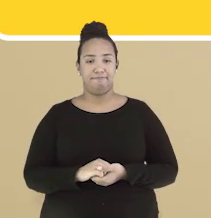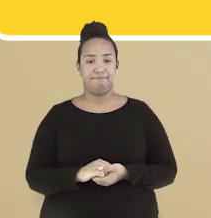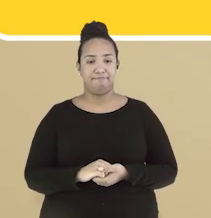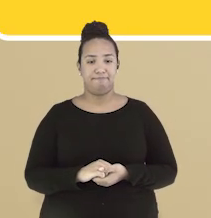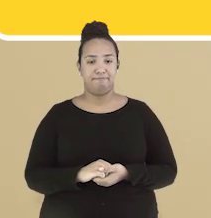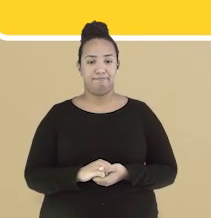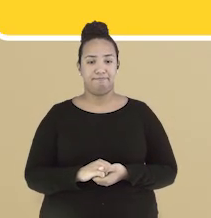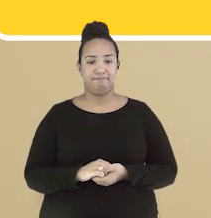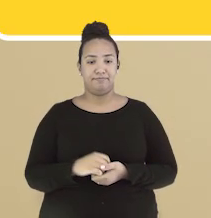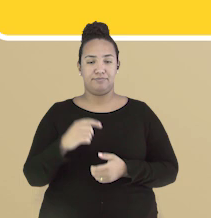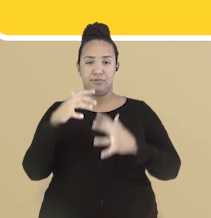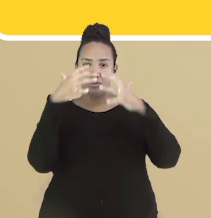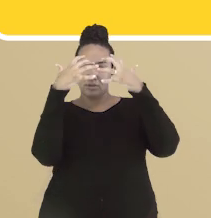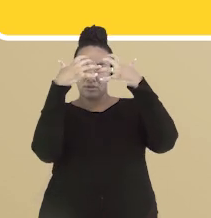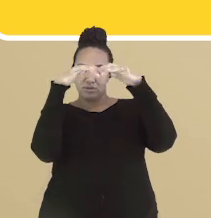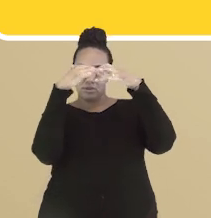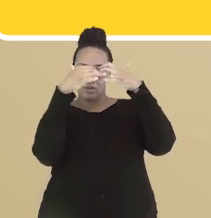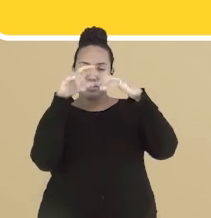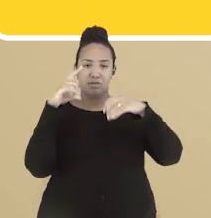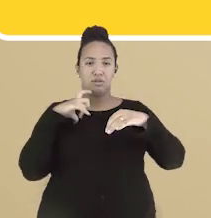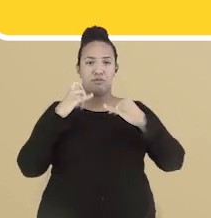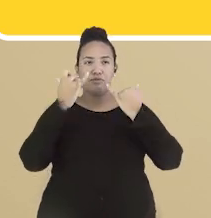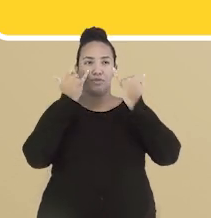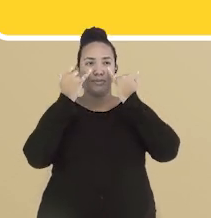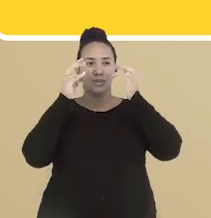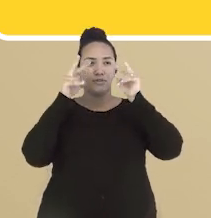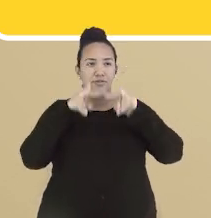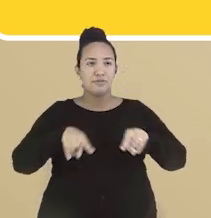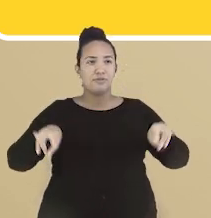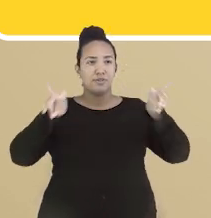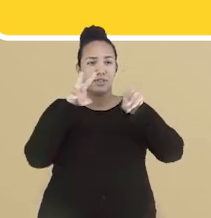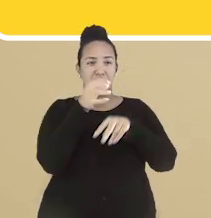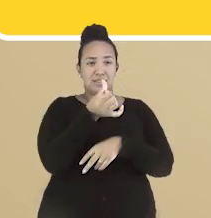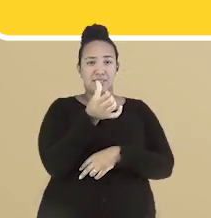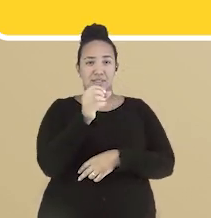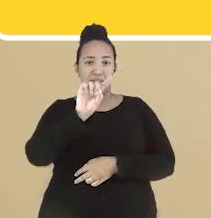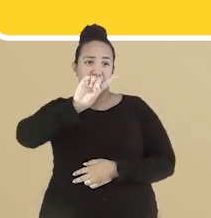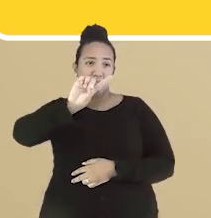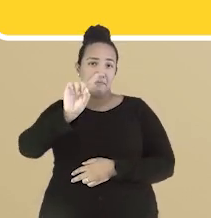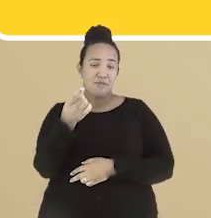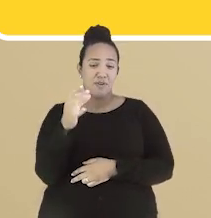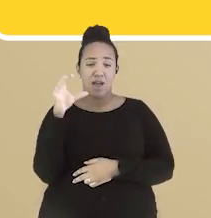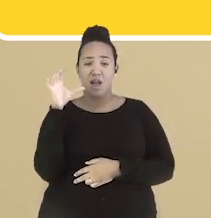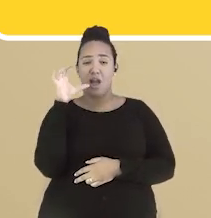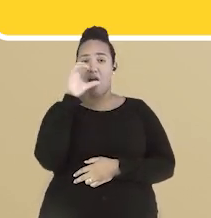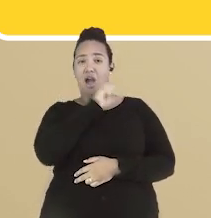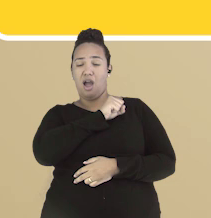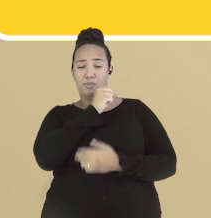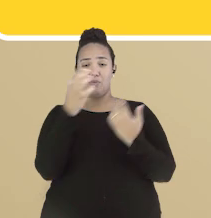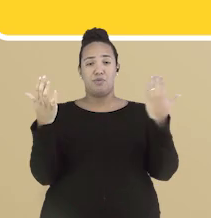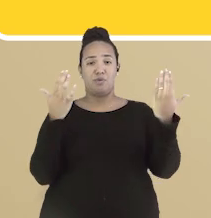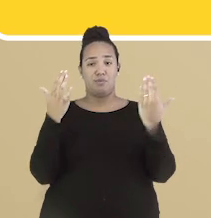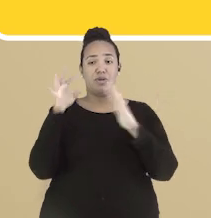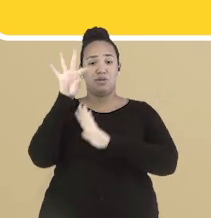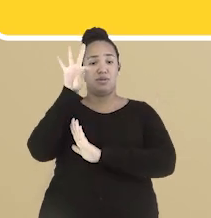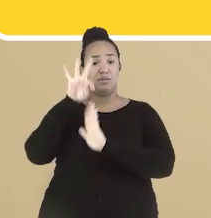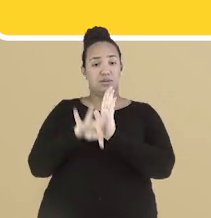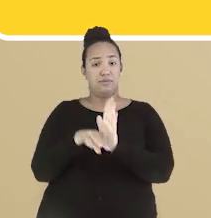lado. Nosso cérebro processa informação visual 60.000 vezes mais rápido que